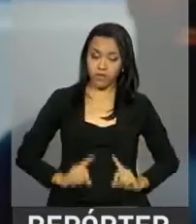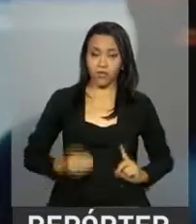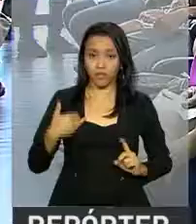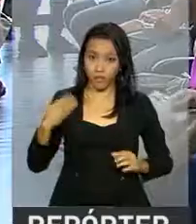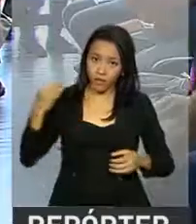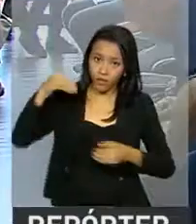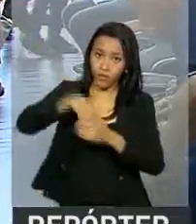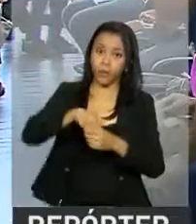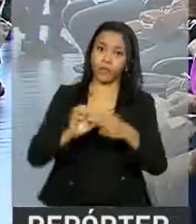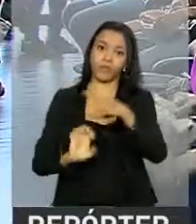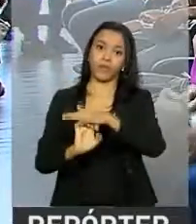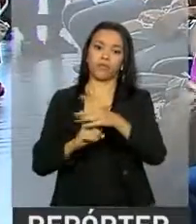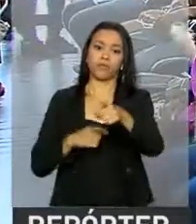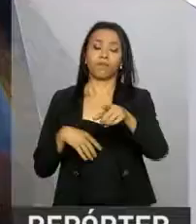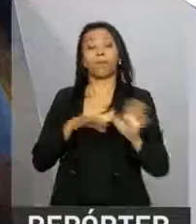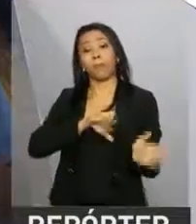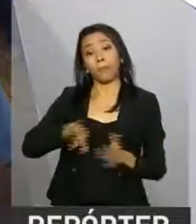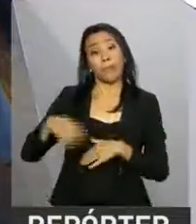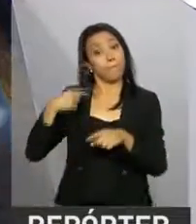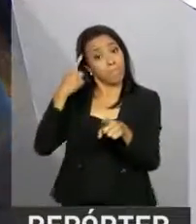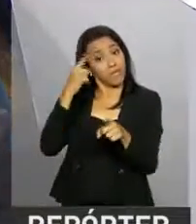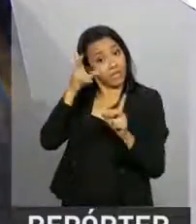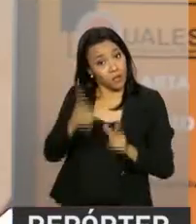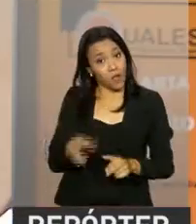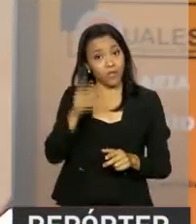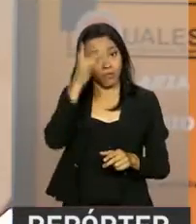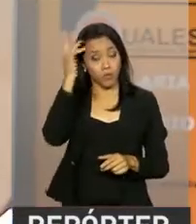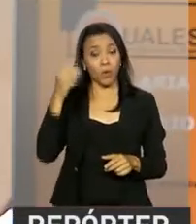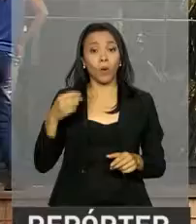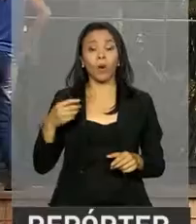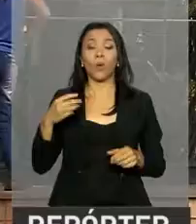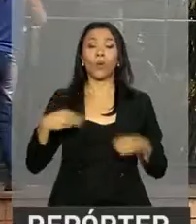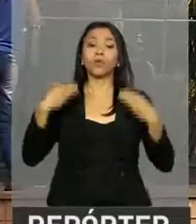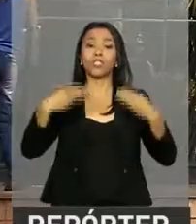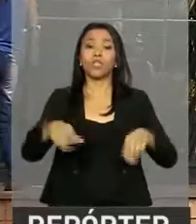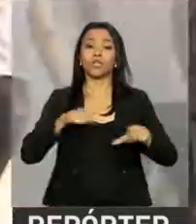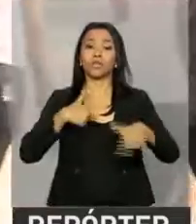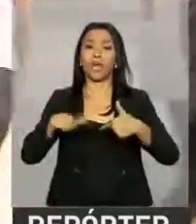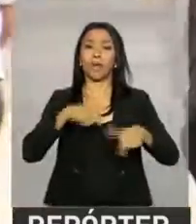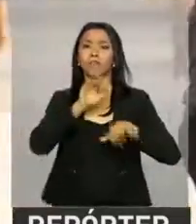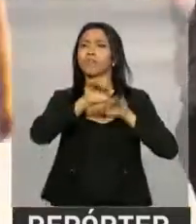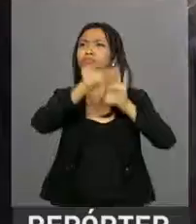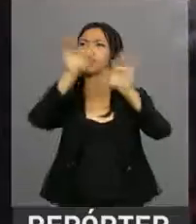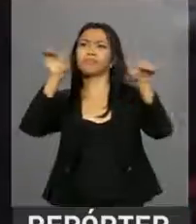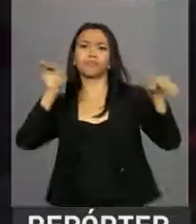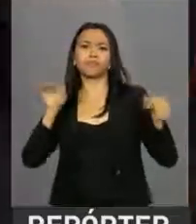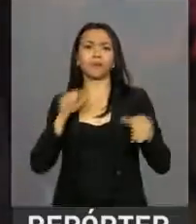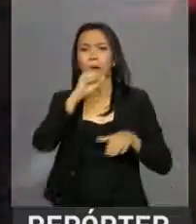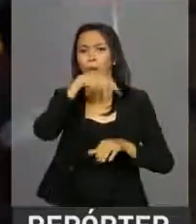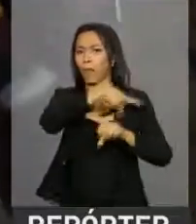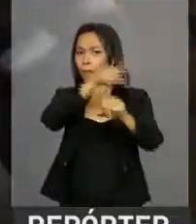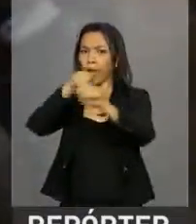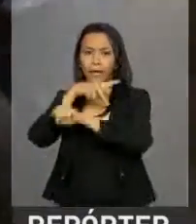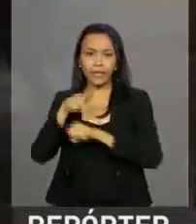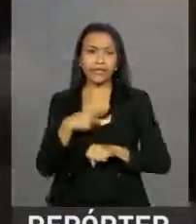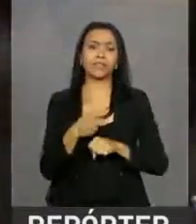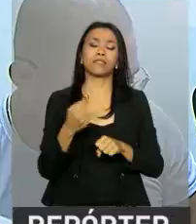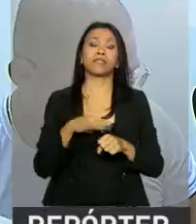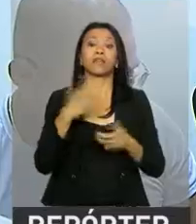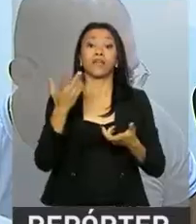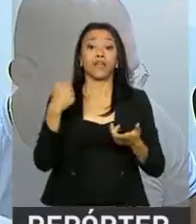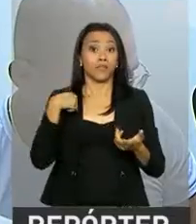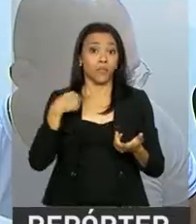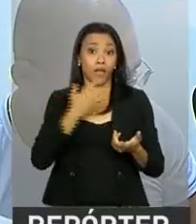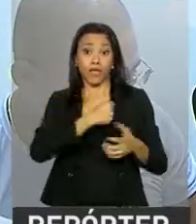na empresa. Foi pensando em pessoas como o Reginaldo que o Ministério do Trabalho mobilizou o país na Semana de Inclusão de Pessoas com Deficiência